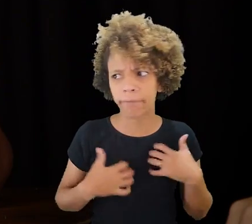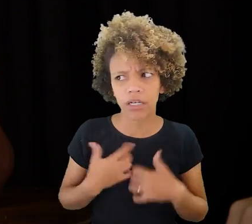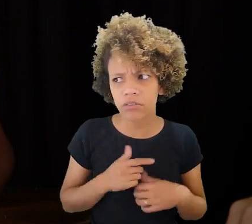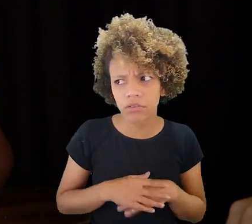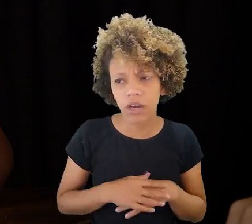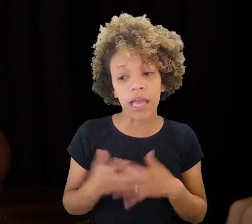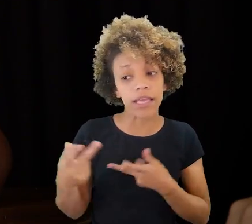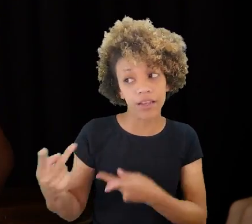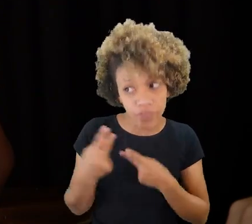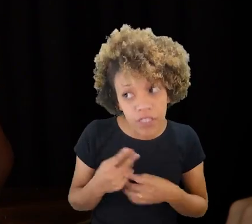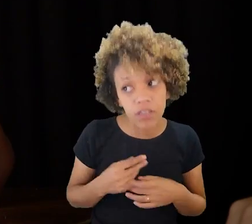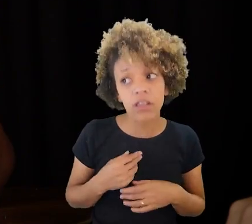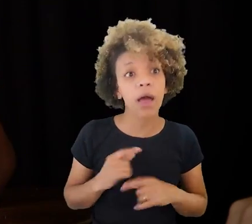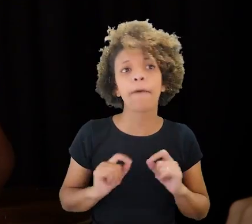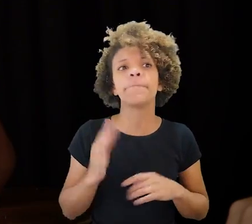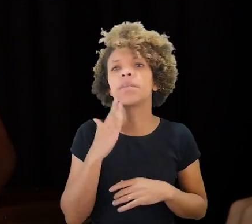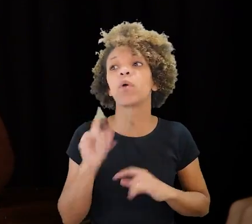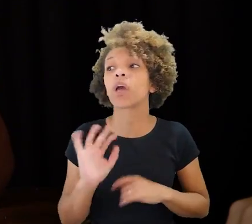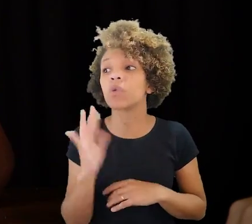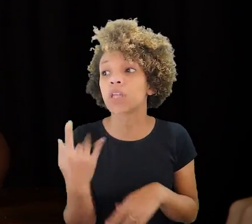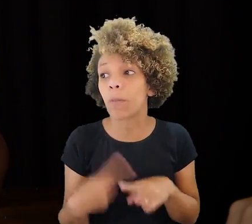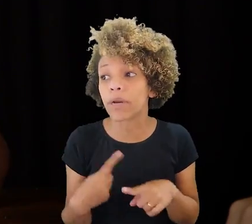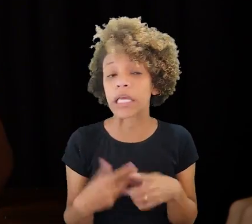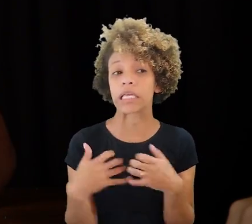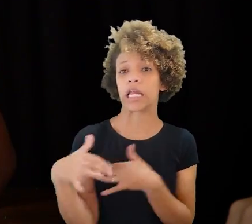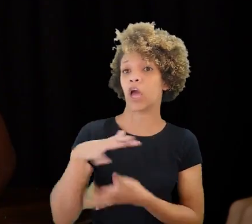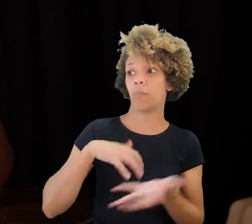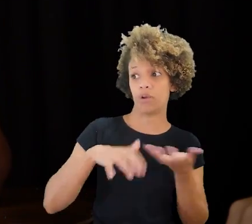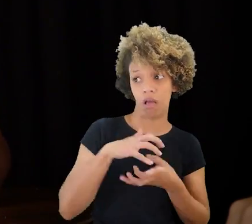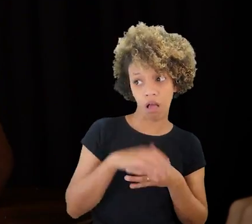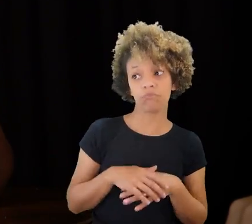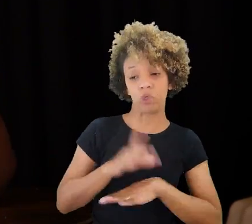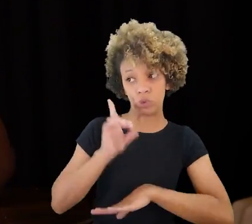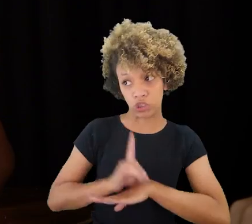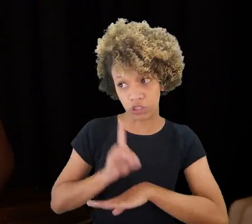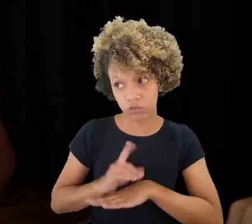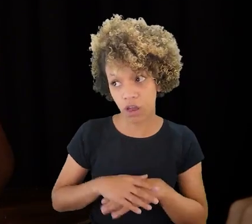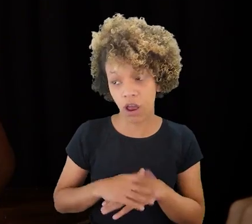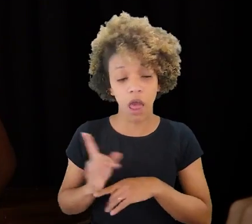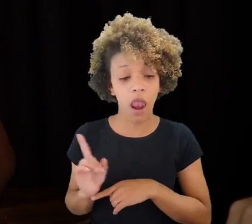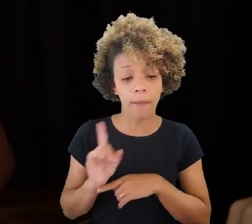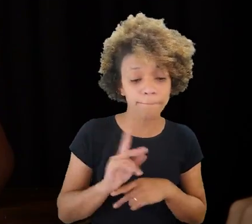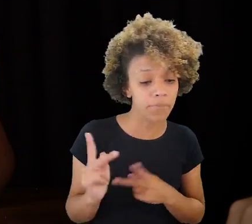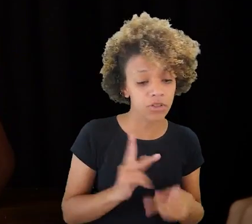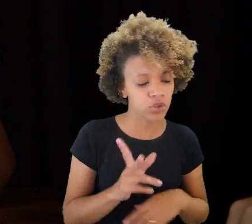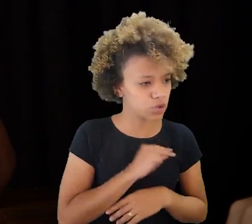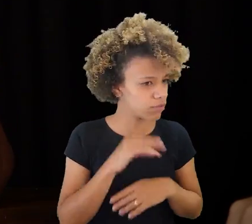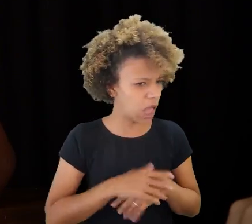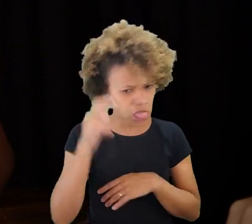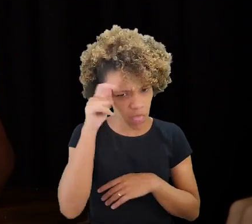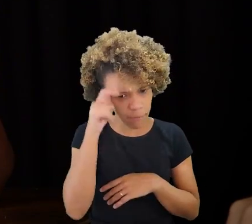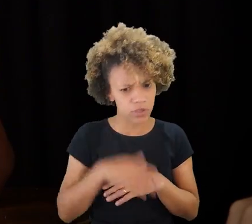Pânico todo mundo queria ter a visita né fala o qu mano tem que porque os caras queria tumultuar você inclusive o diretor ele foi ele apareceu lá nossa